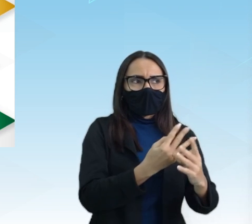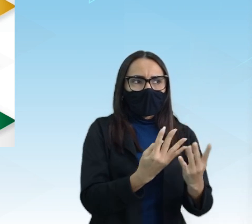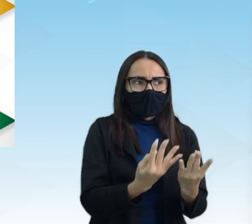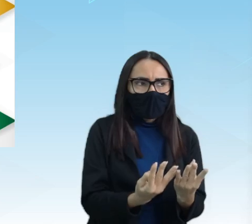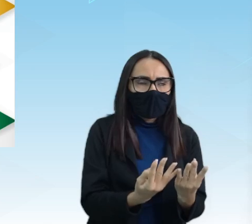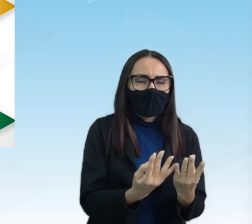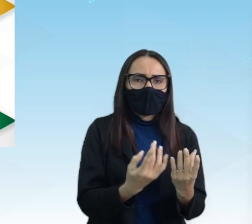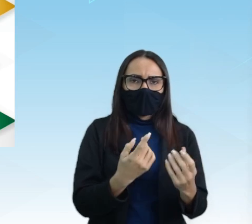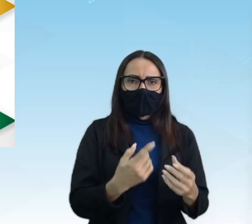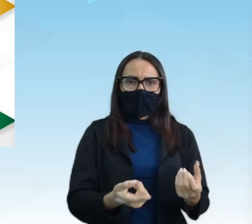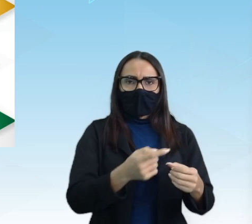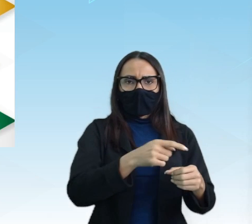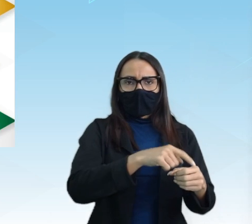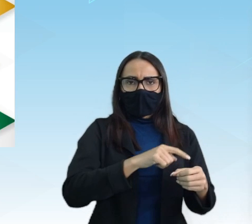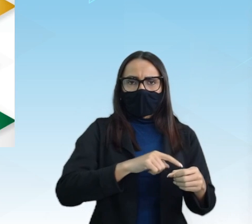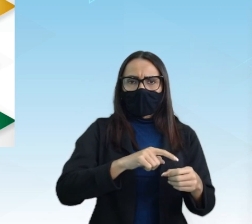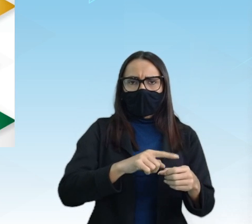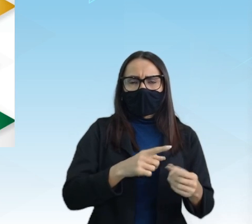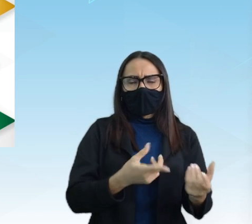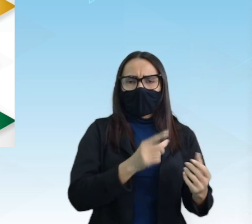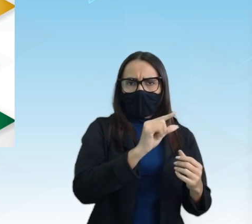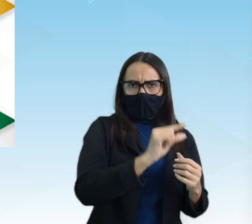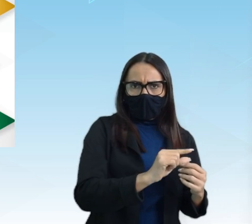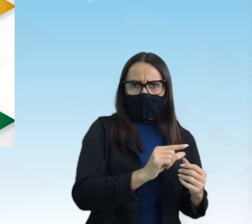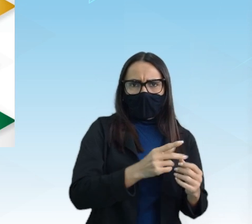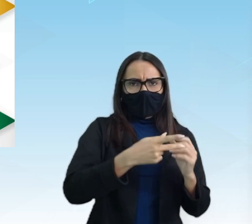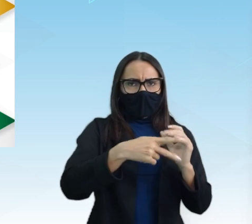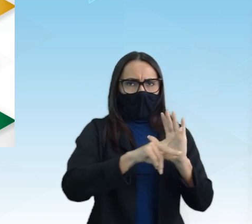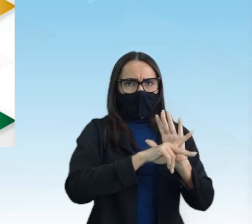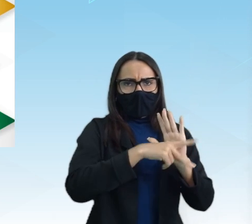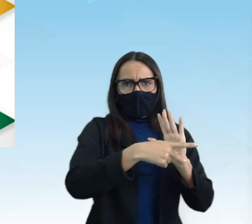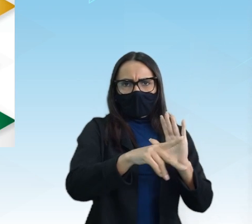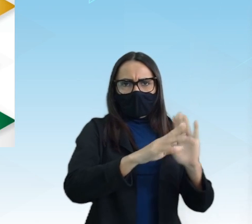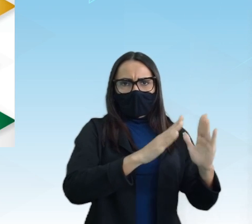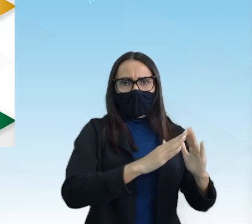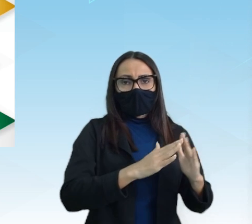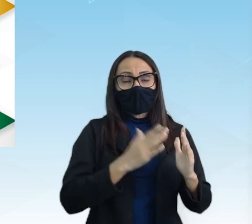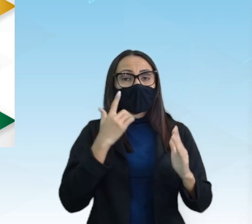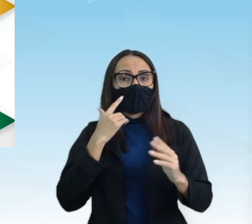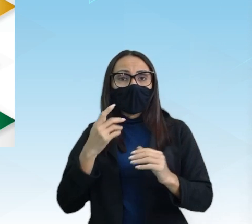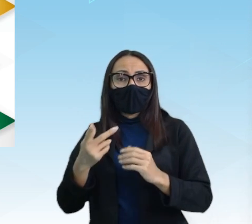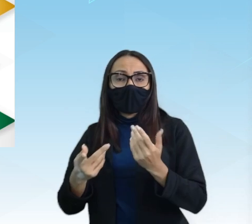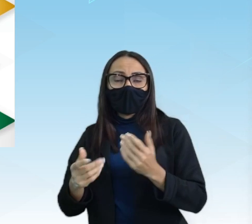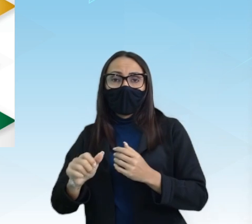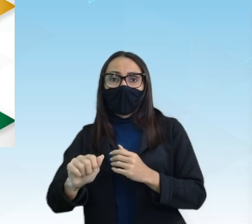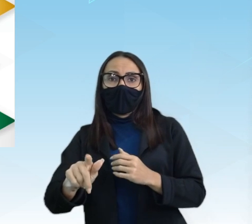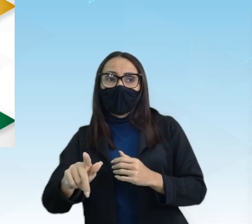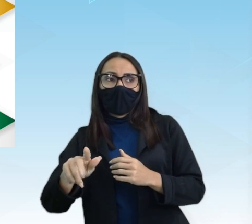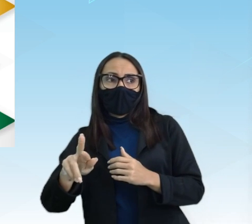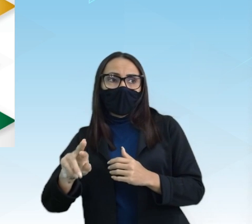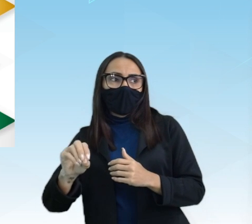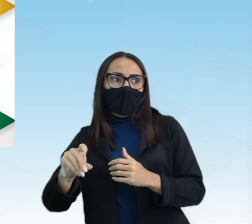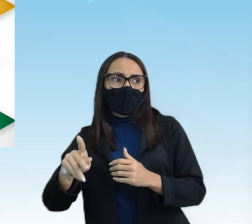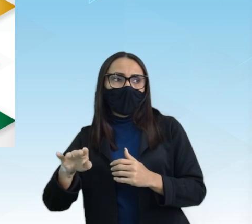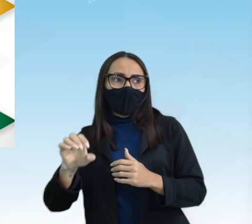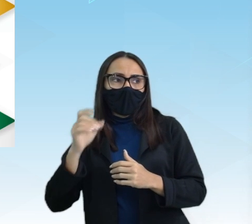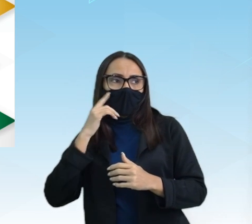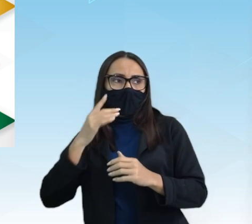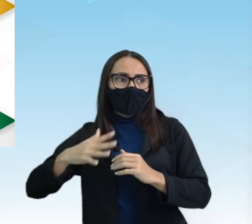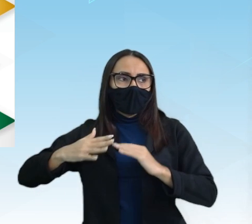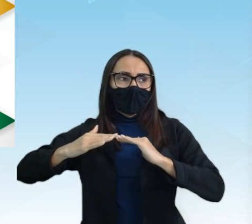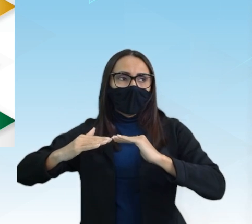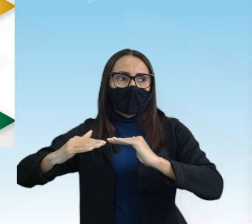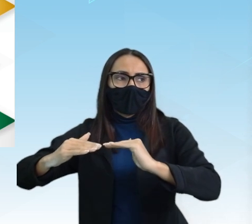pode, porque é coisa pouca, só para vocês. Mas quando a gente está falando agropecuária, tem que ser em grandes territórios, tem que ser